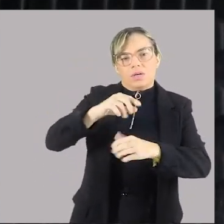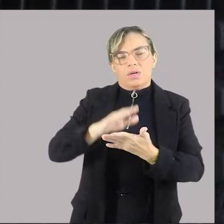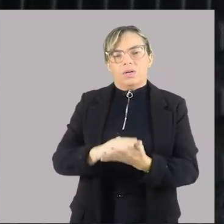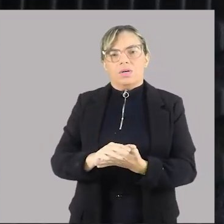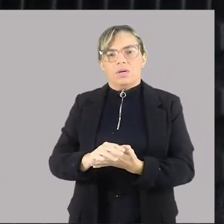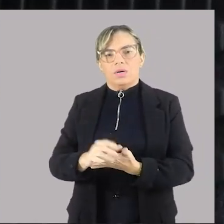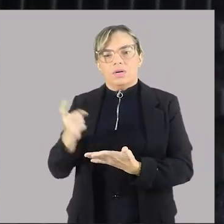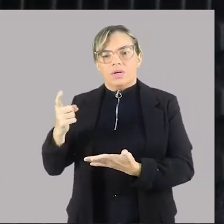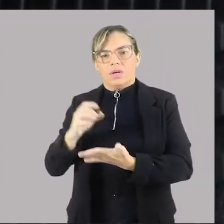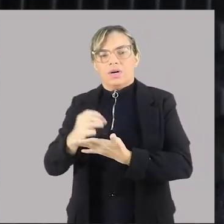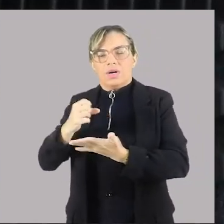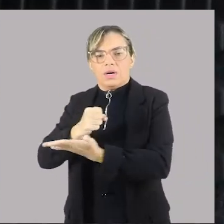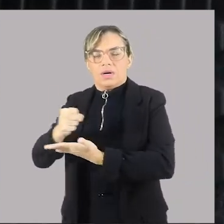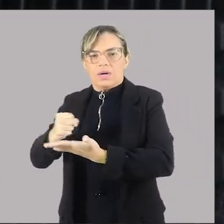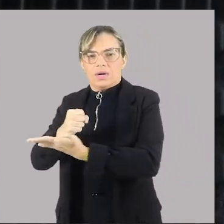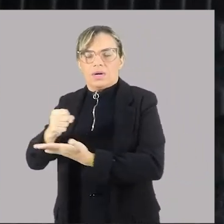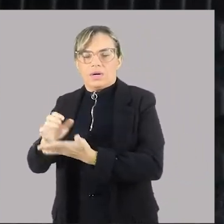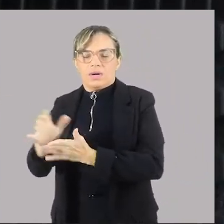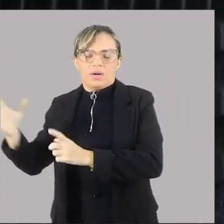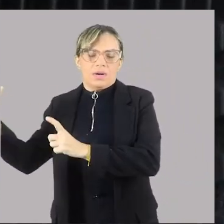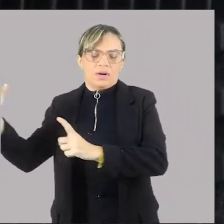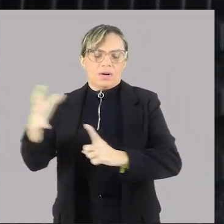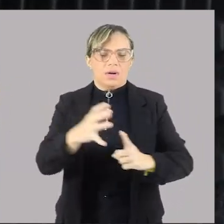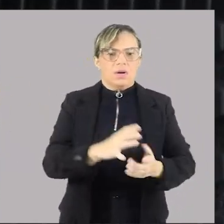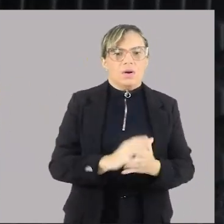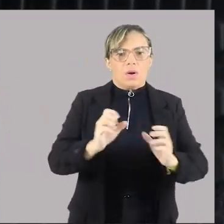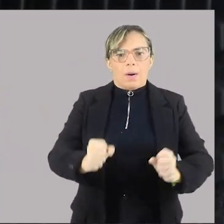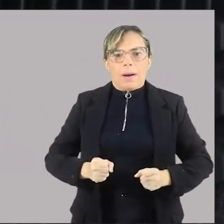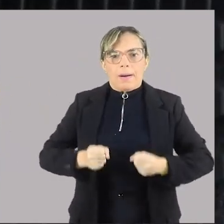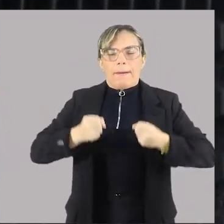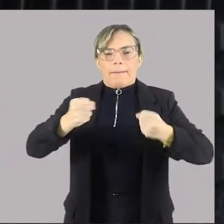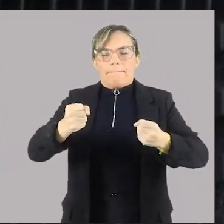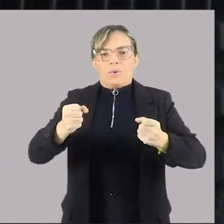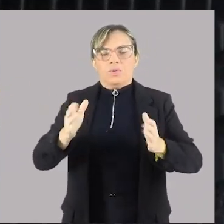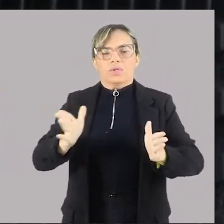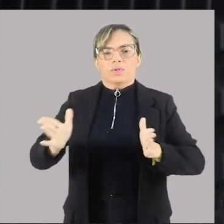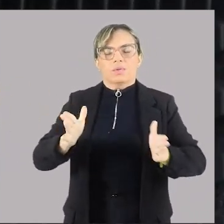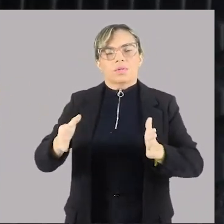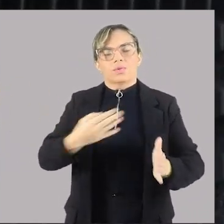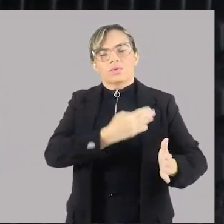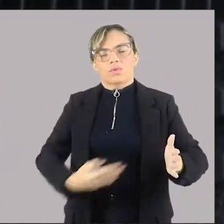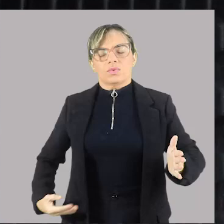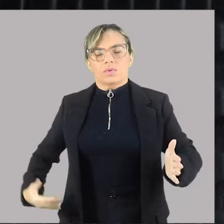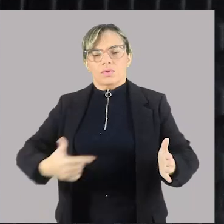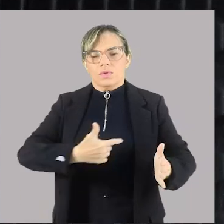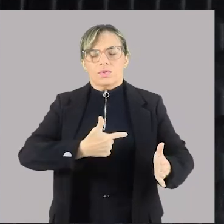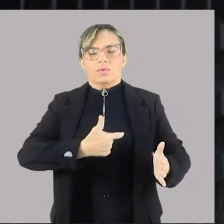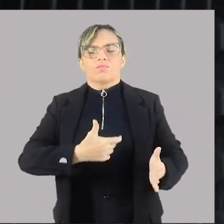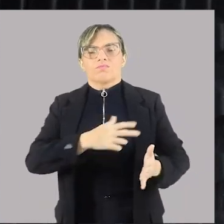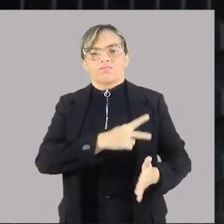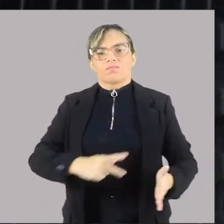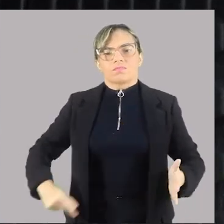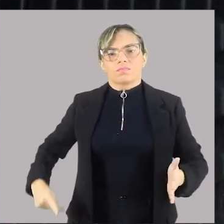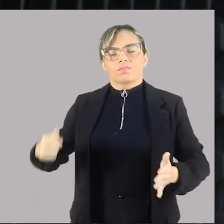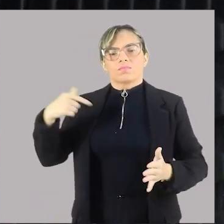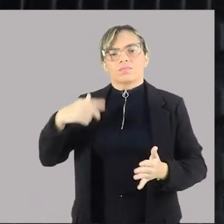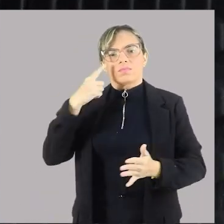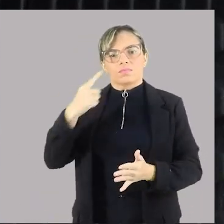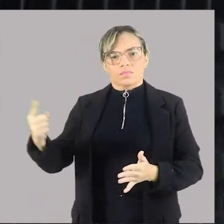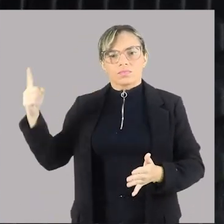para reforçar o centralismo político em torno de Vargas. Ou seja, ela vai ser muito